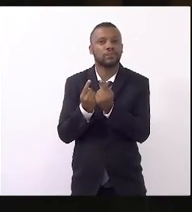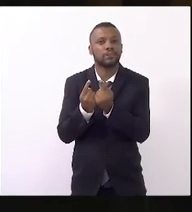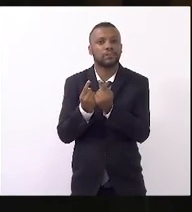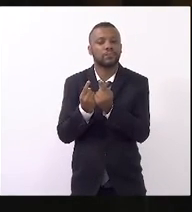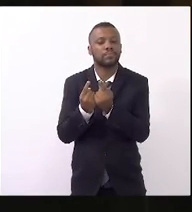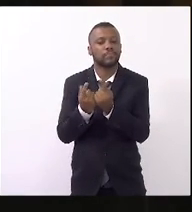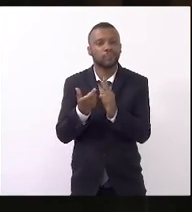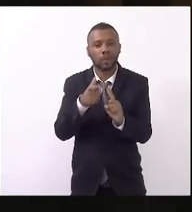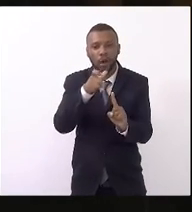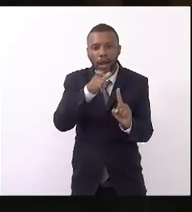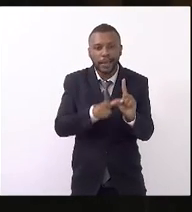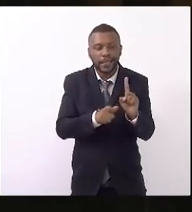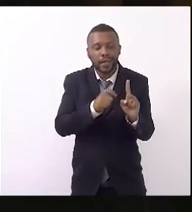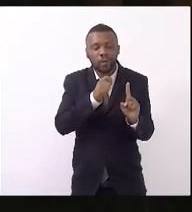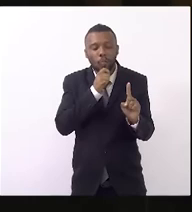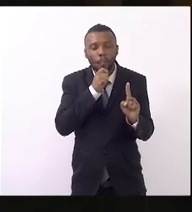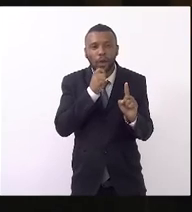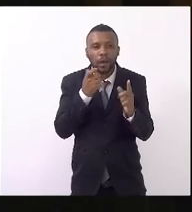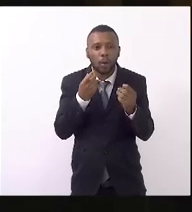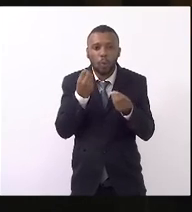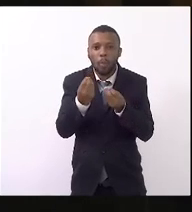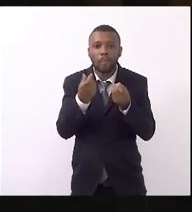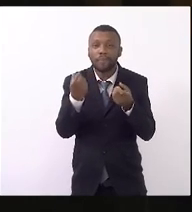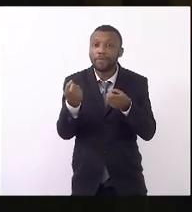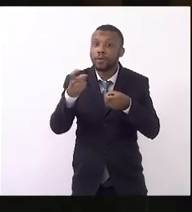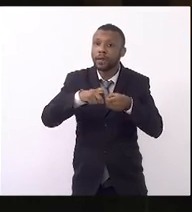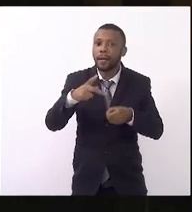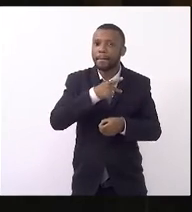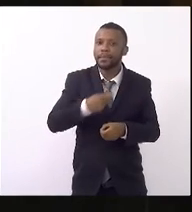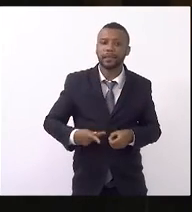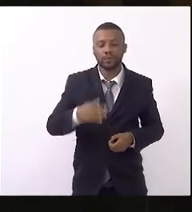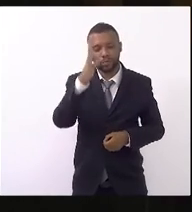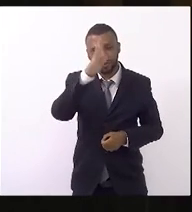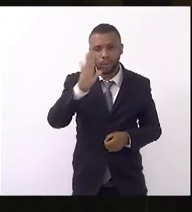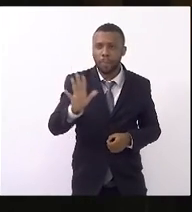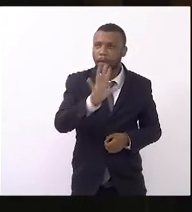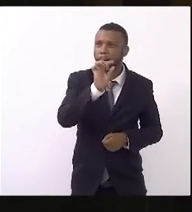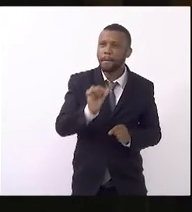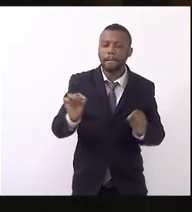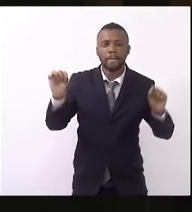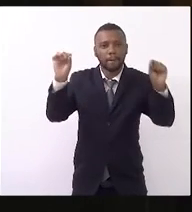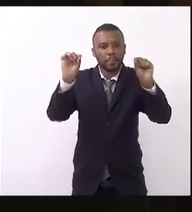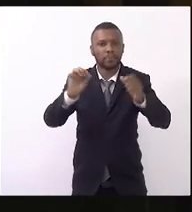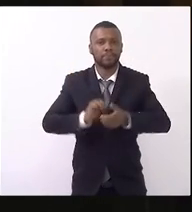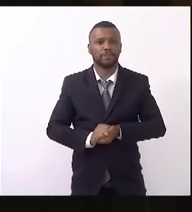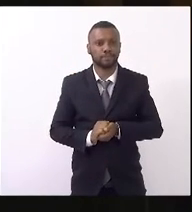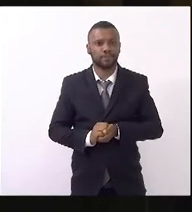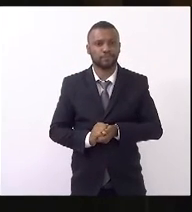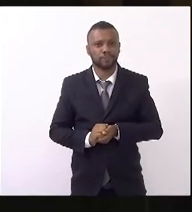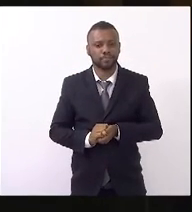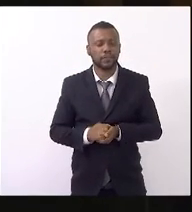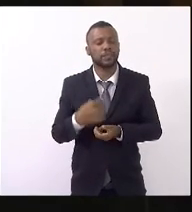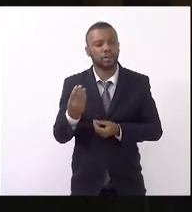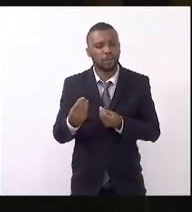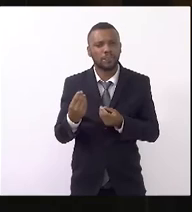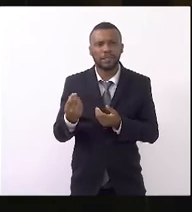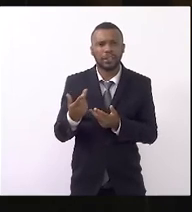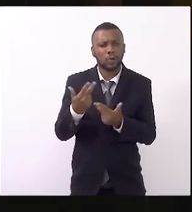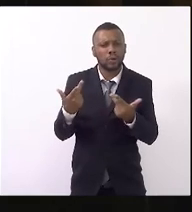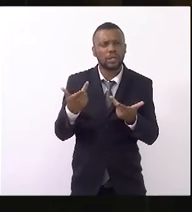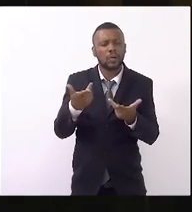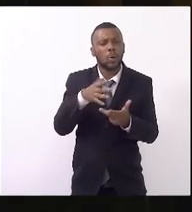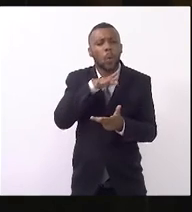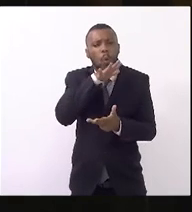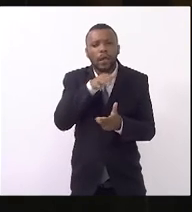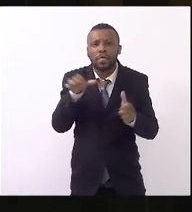Um cara desse não tem a mínima condição de voltar a ser presidente do Brasil. Como se não bastasse todas essas coisas ruins que